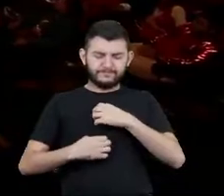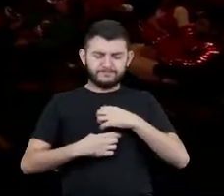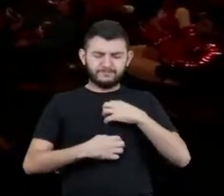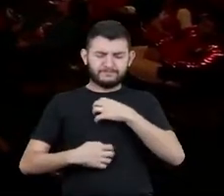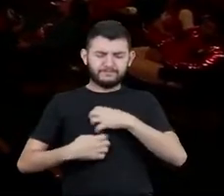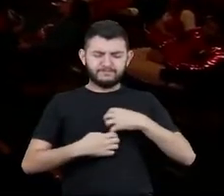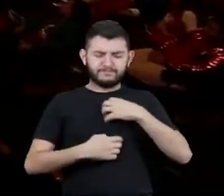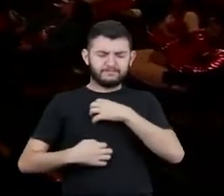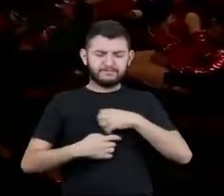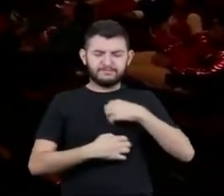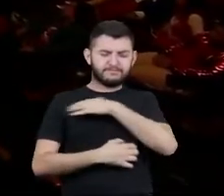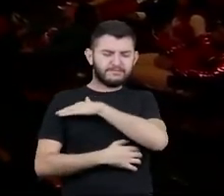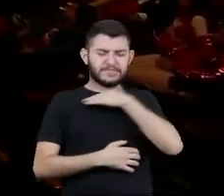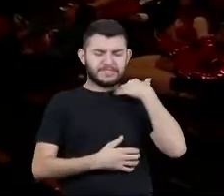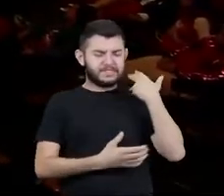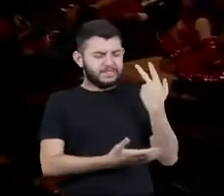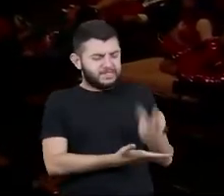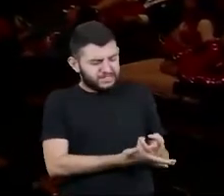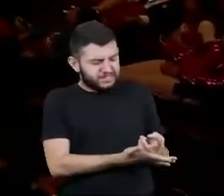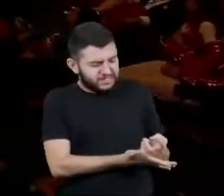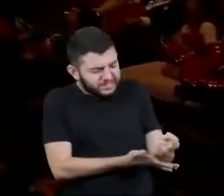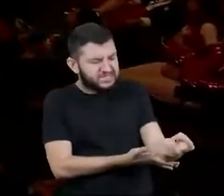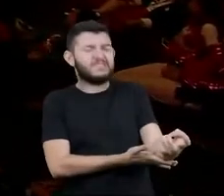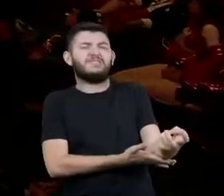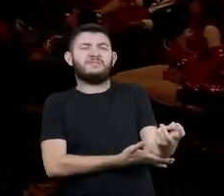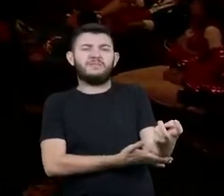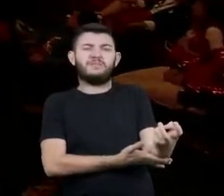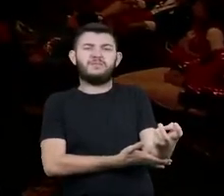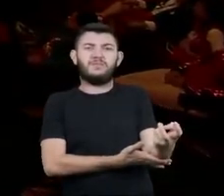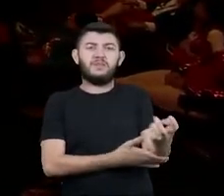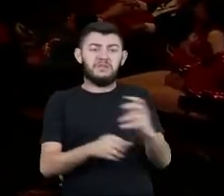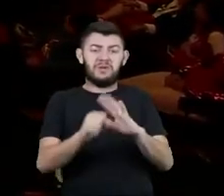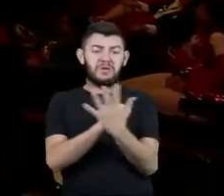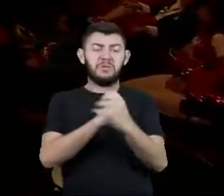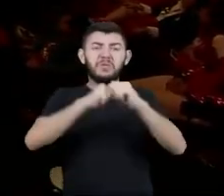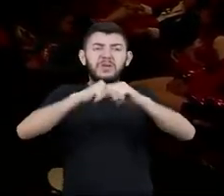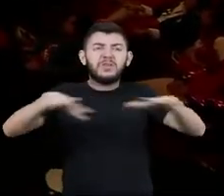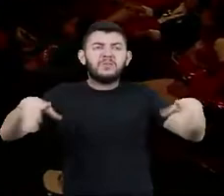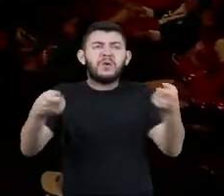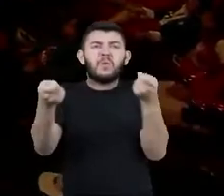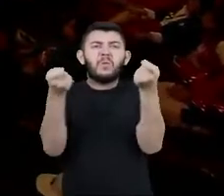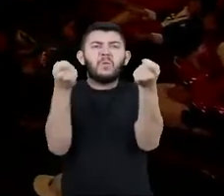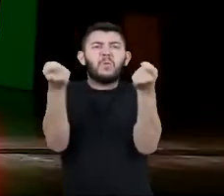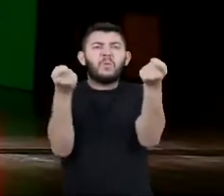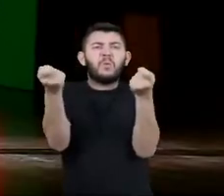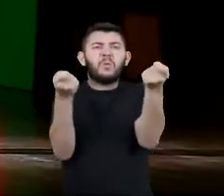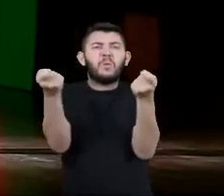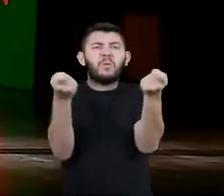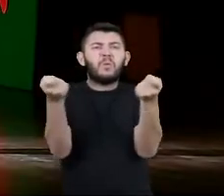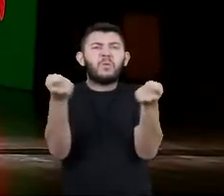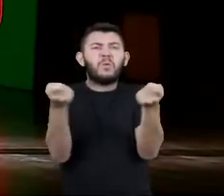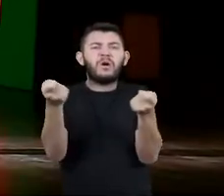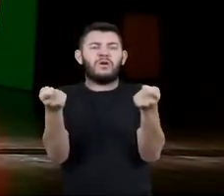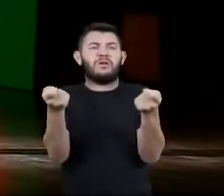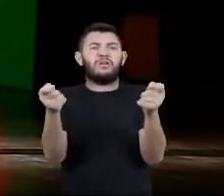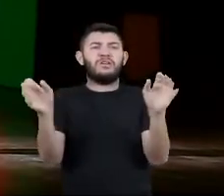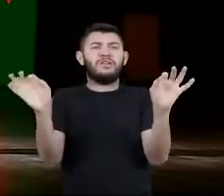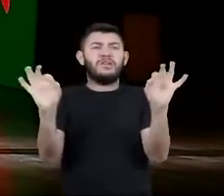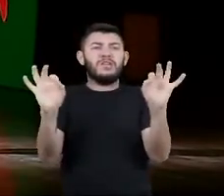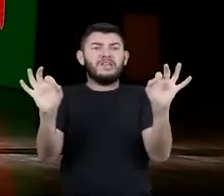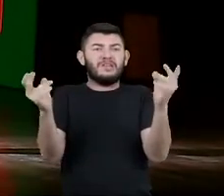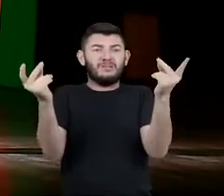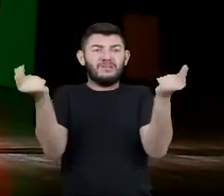Eu senti as ameaças às nossas vidas aumentarem todos os dias. E